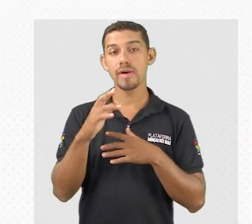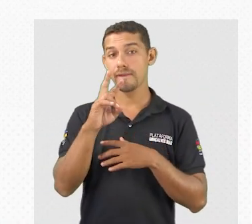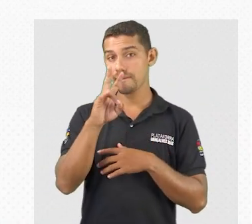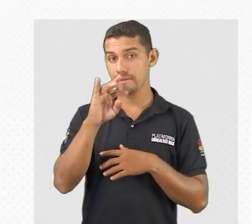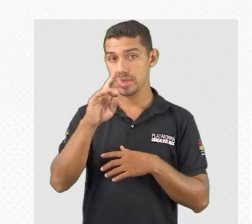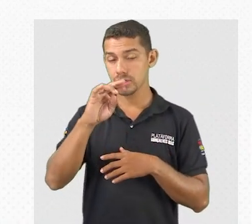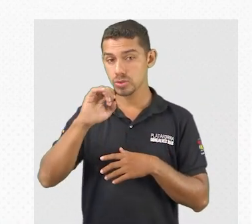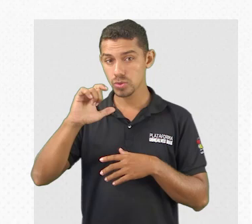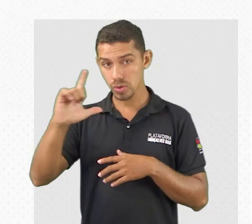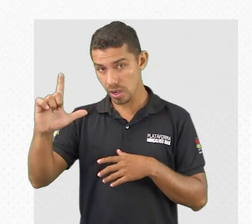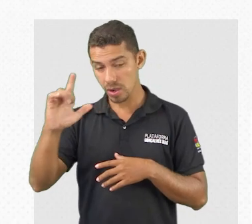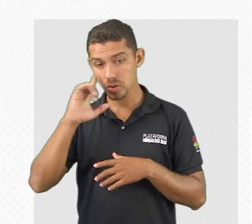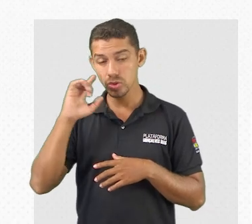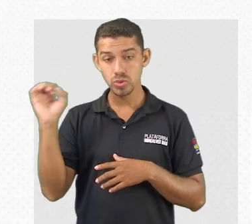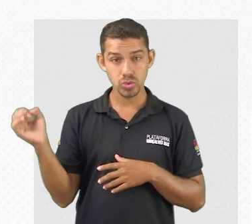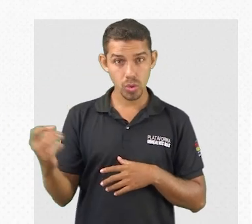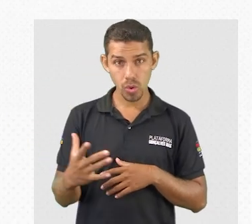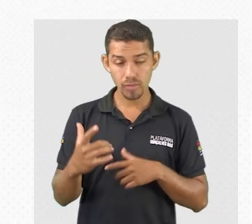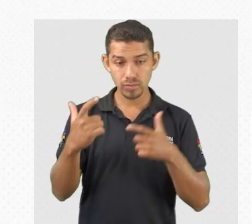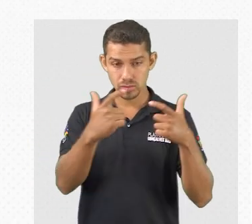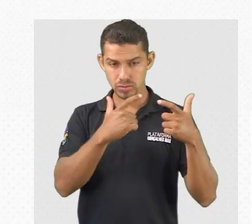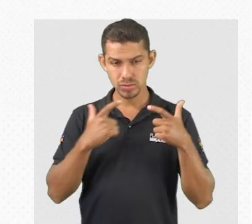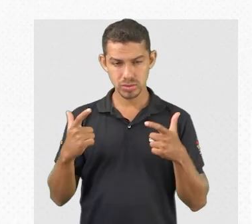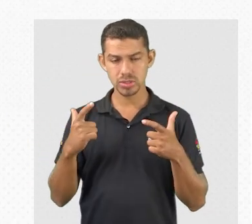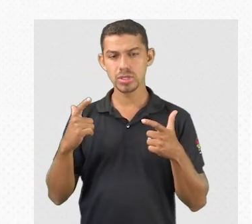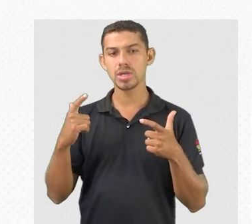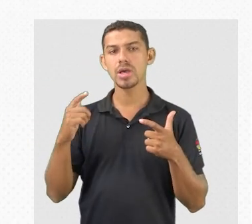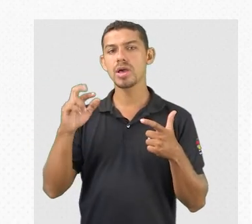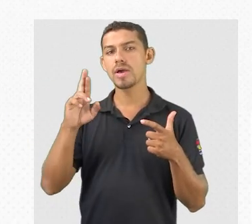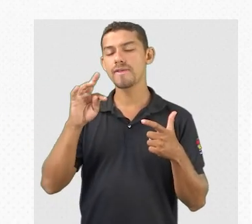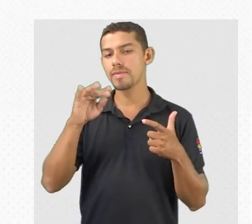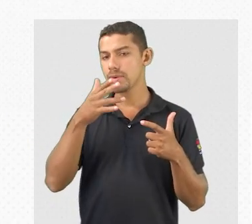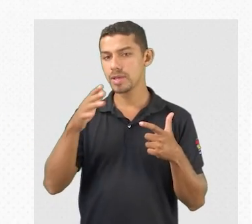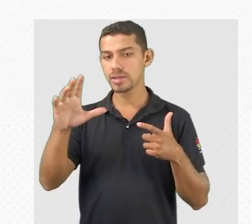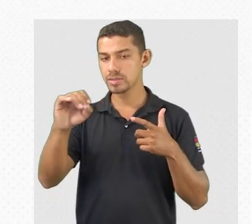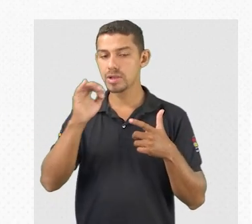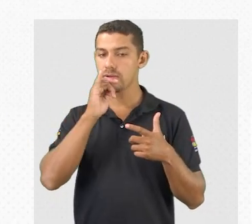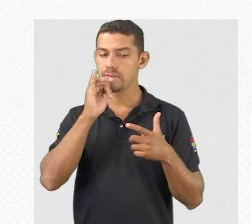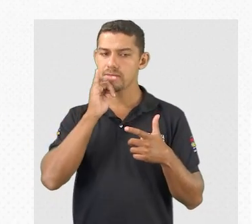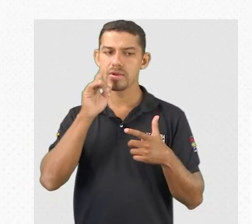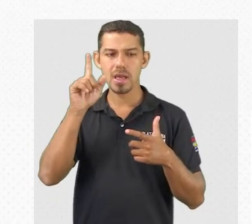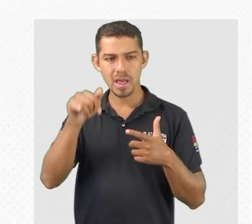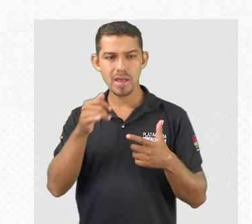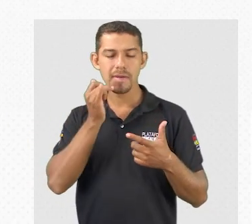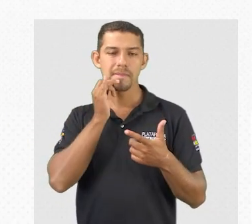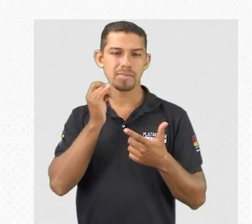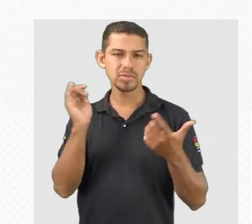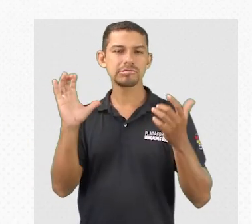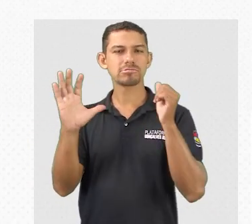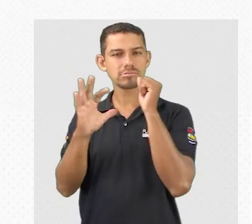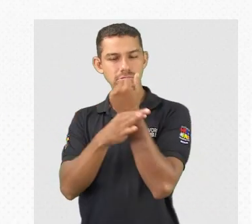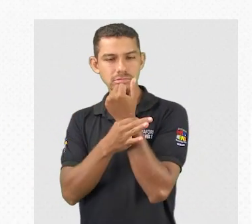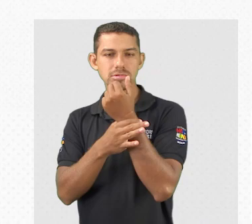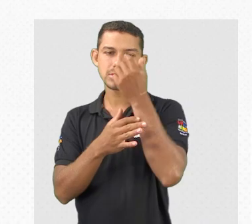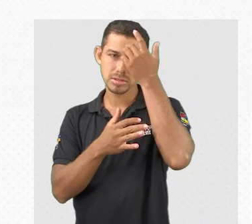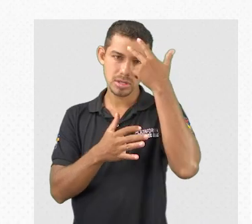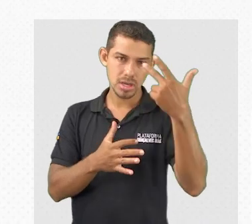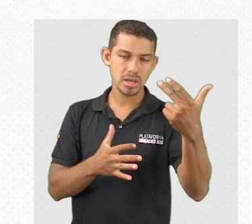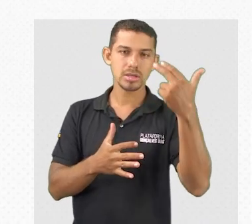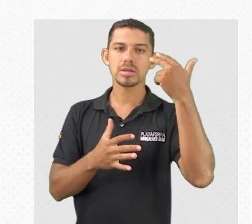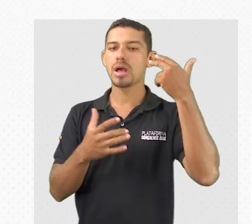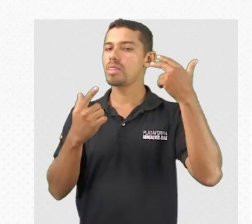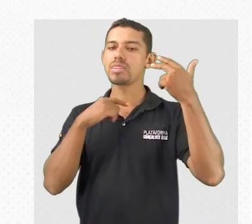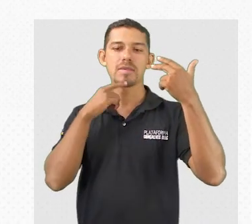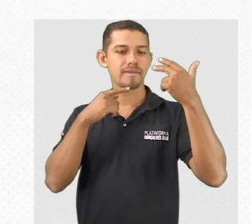virtual, enquanto novo espaço de reverberação daqueles e daquelas que foram silenciados historicamente, que não tinham a